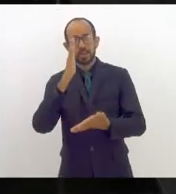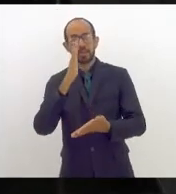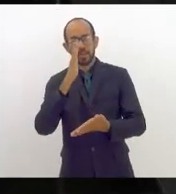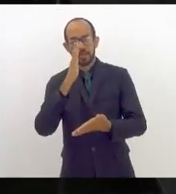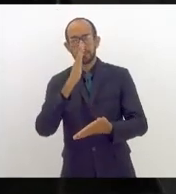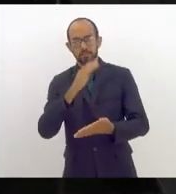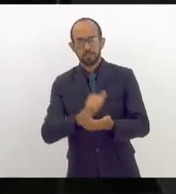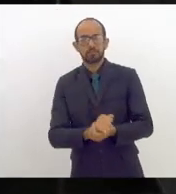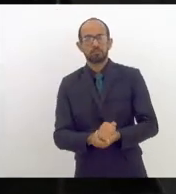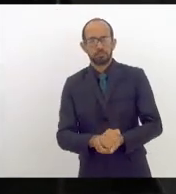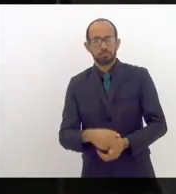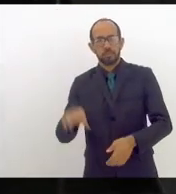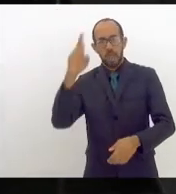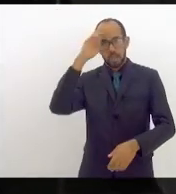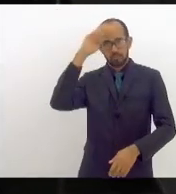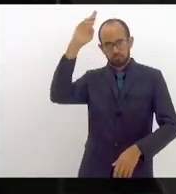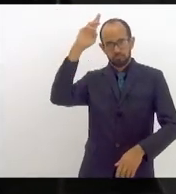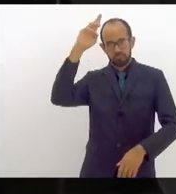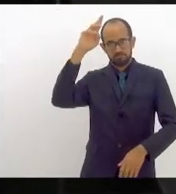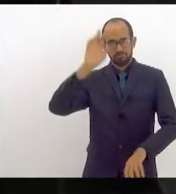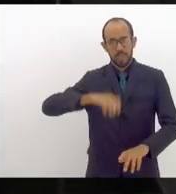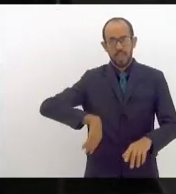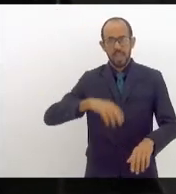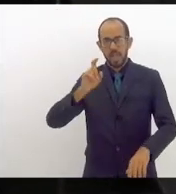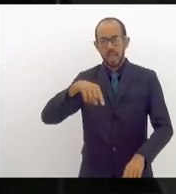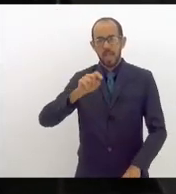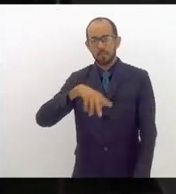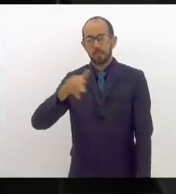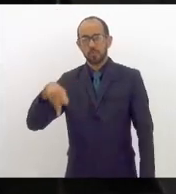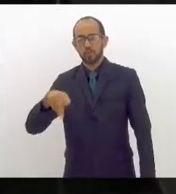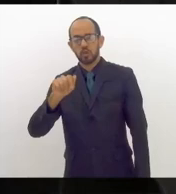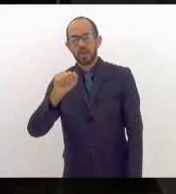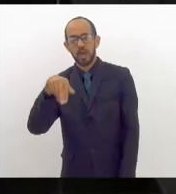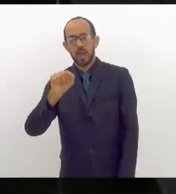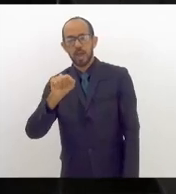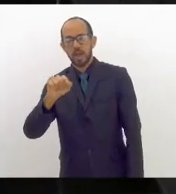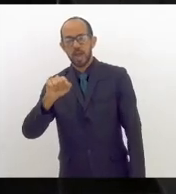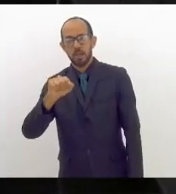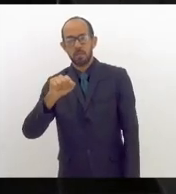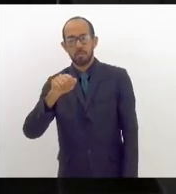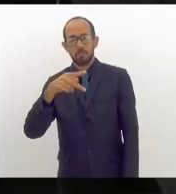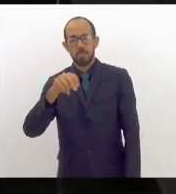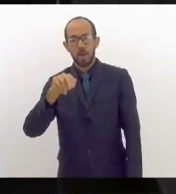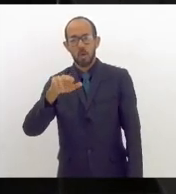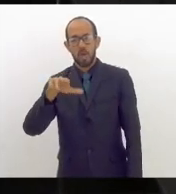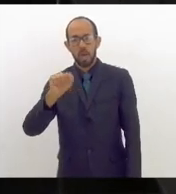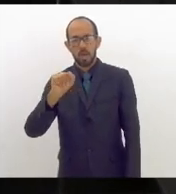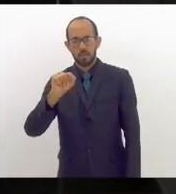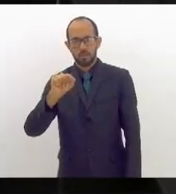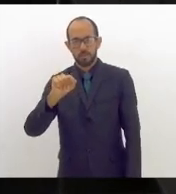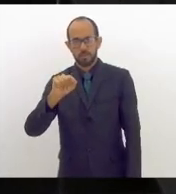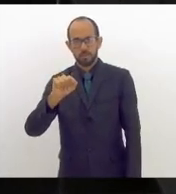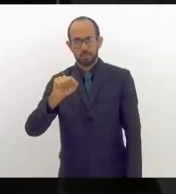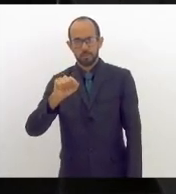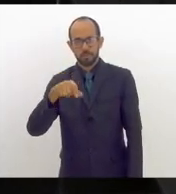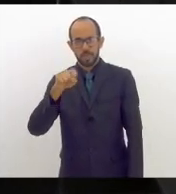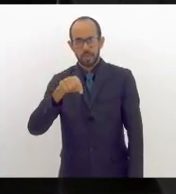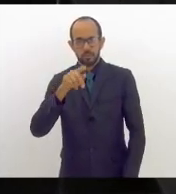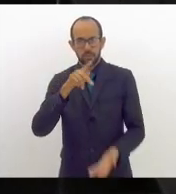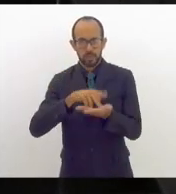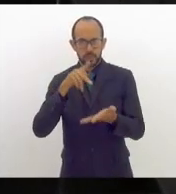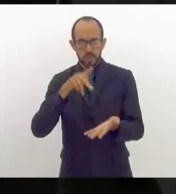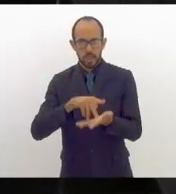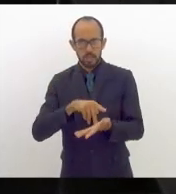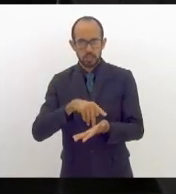do Colégio Pedro II Eu me refiro aqui a professora Ana Paula de Rô É verdade que a o Pedro II Já tinha